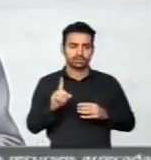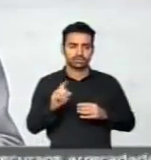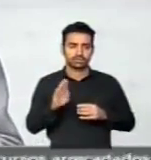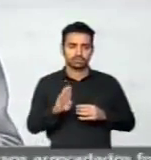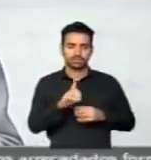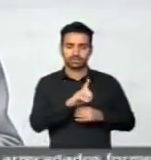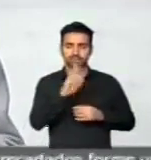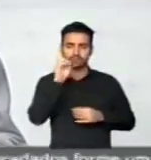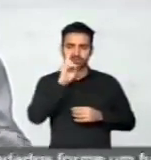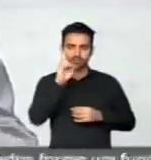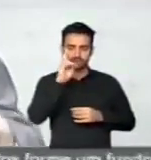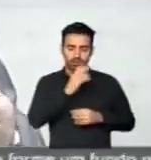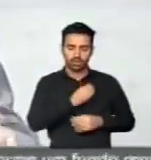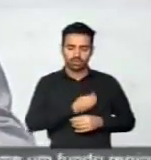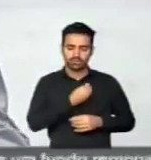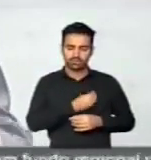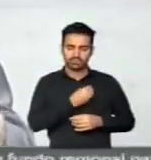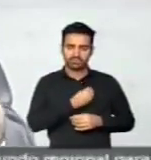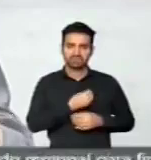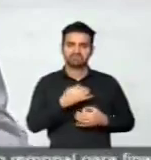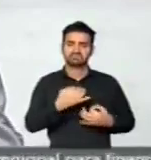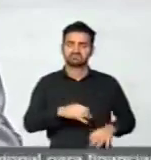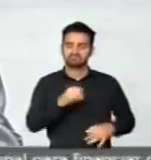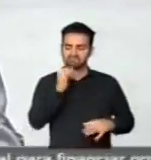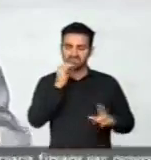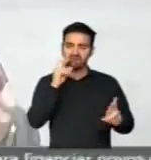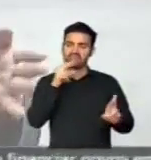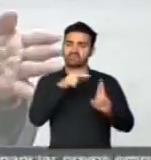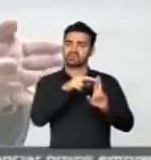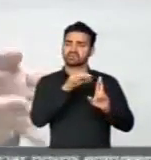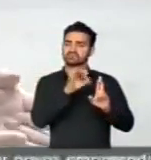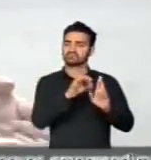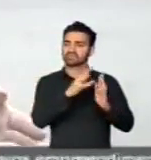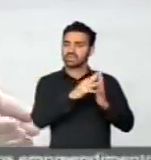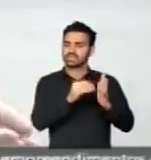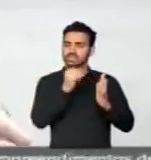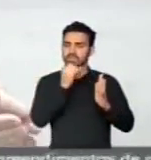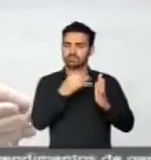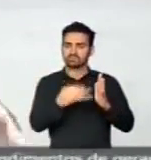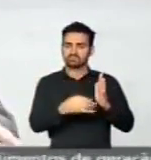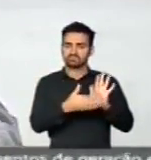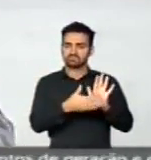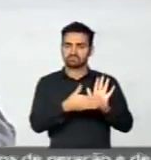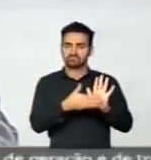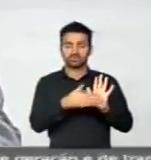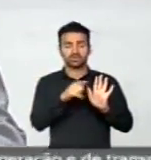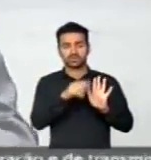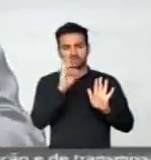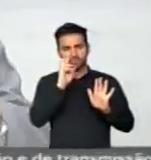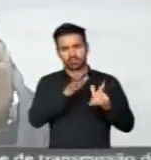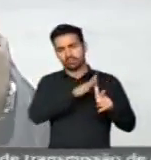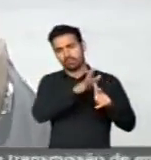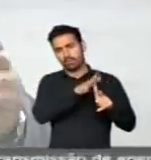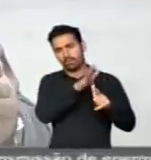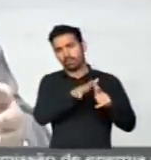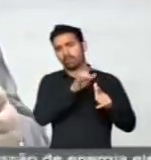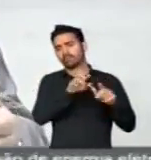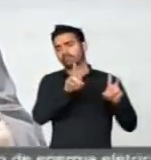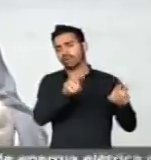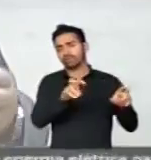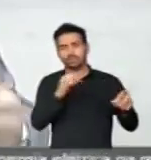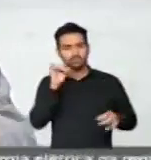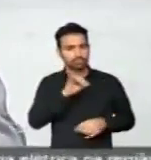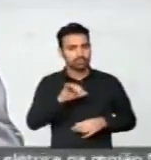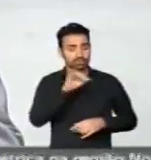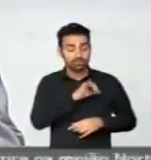de vida pública que é um exemplo, que é uma referência, e ao tratar desses temas tão relevantes, nos inspira